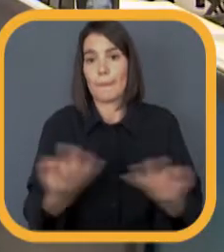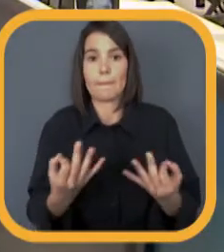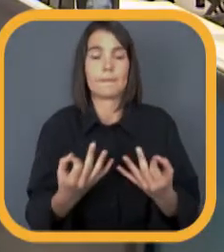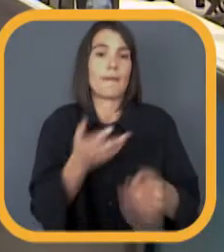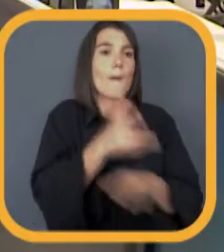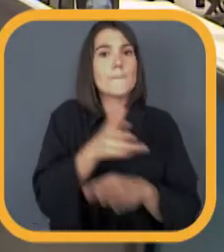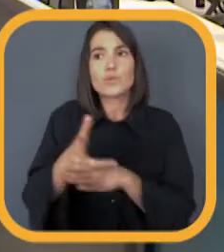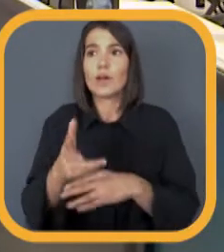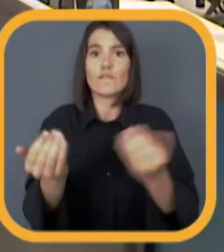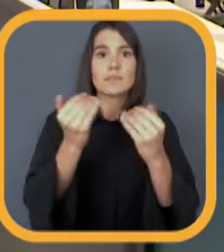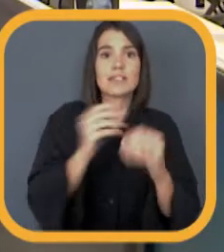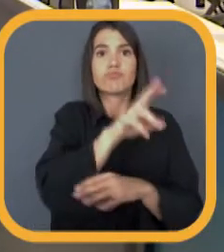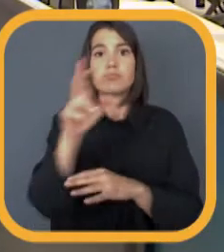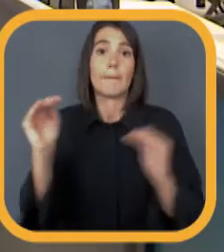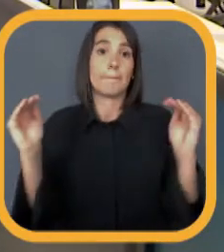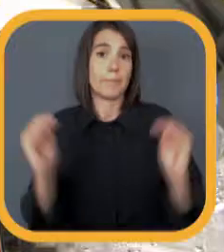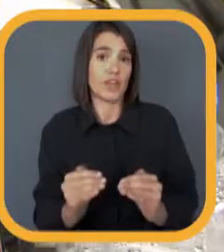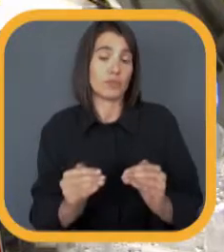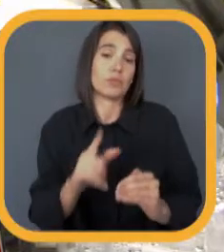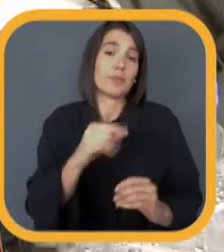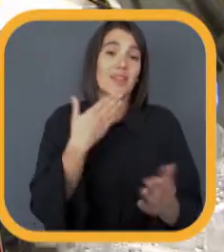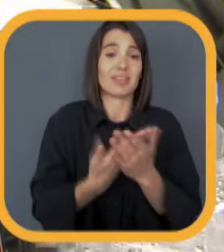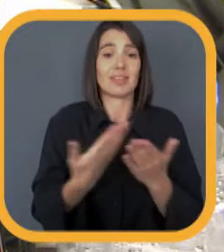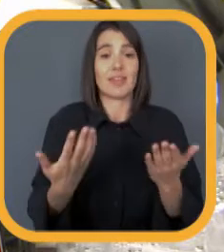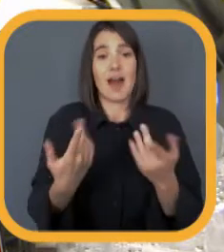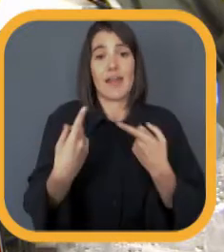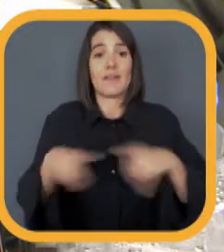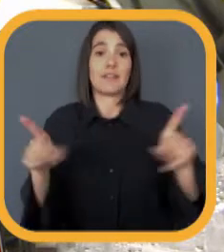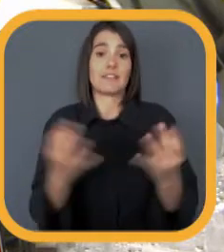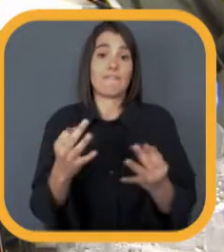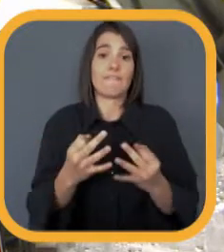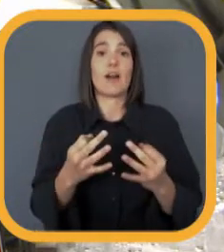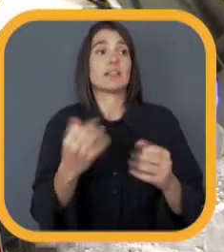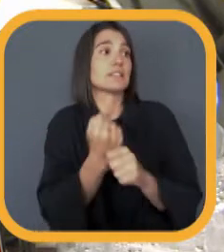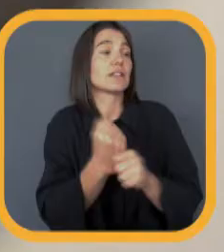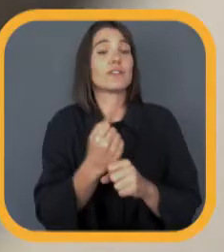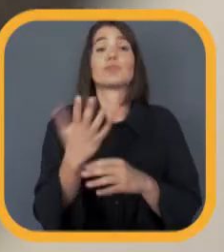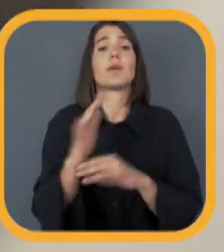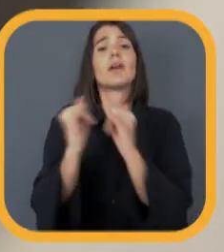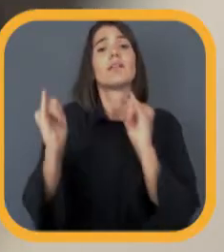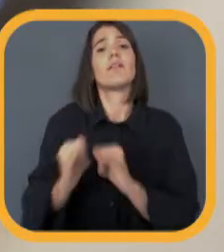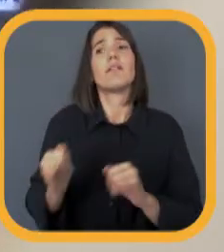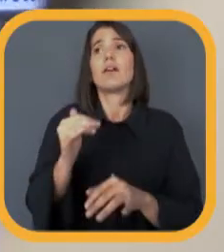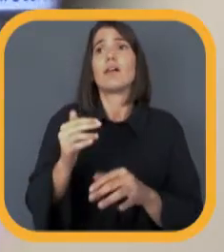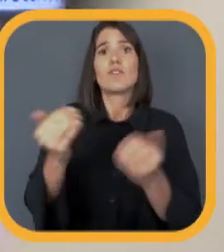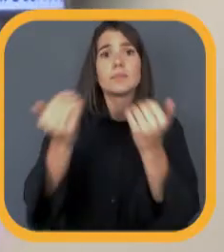fazer naturalmente menos reportagem. Isto tem impacto até na própria cobertura que nós fazemos de acontecimentos internacionais.